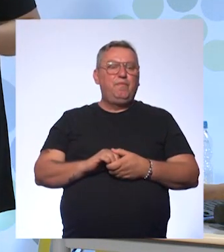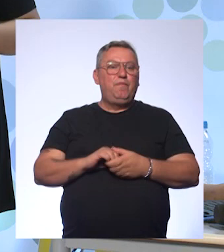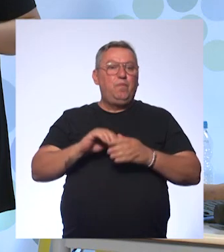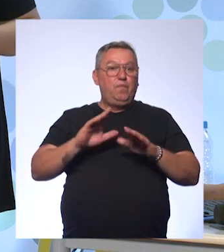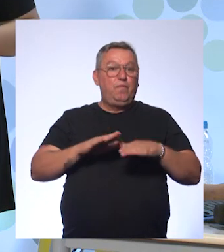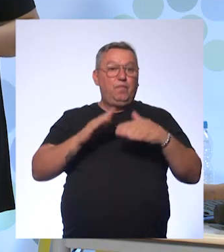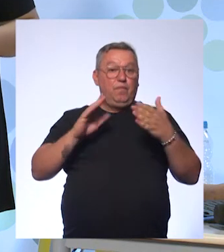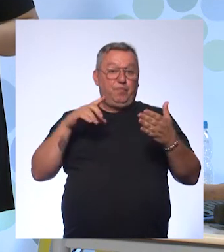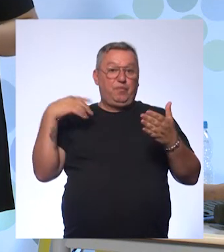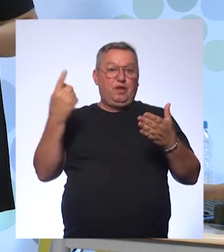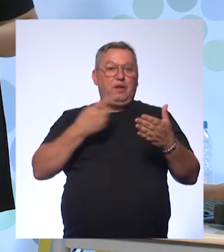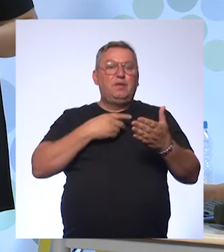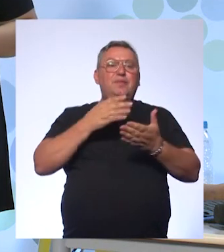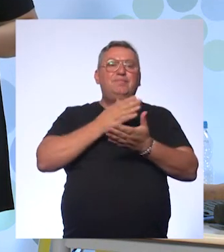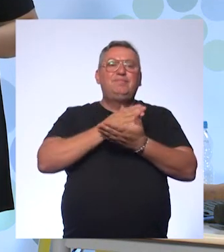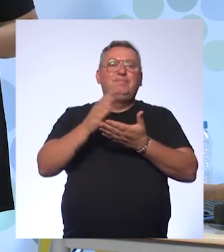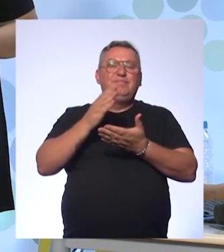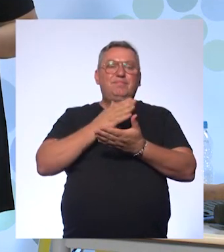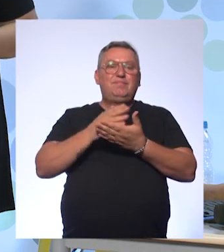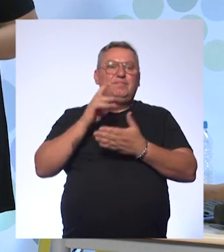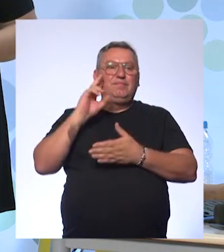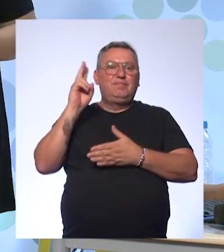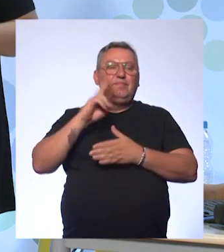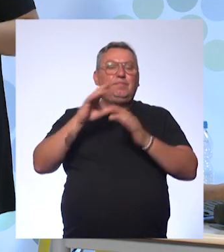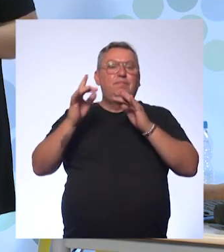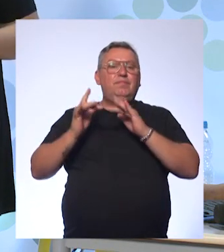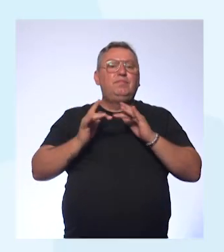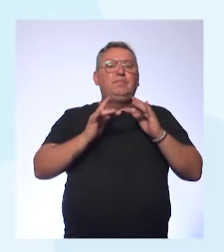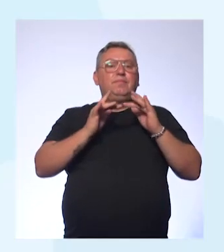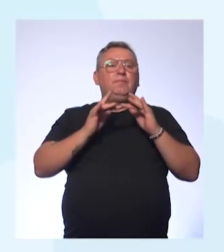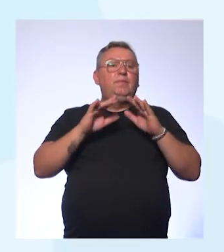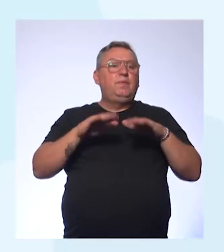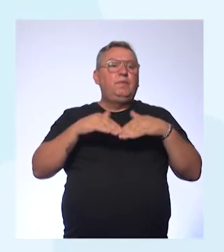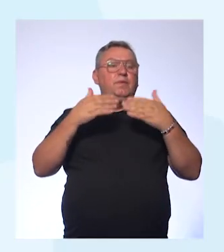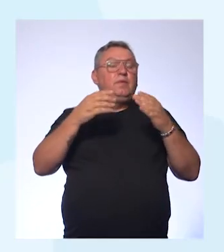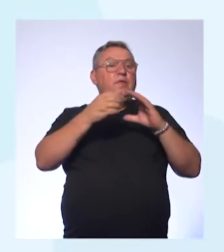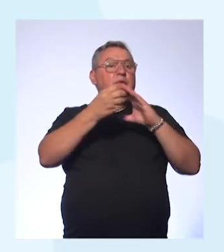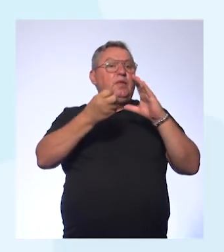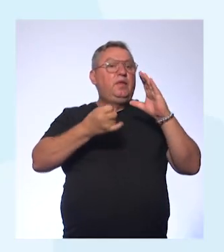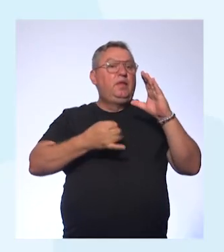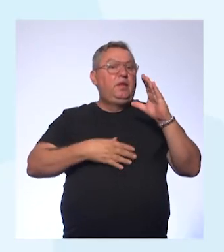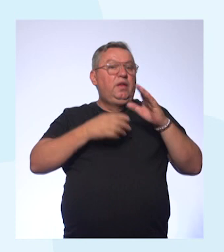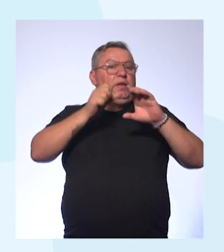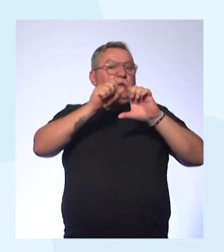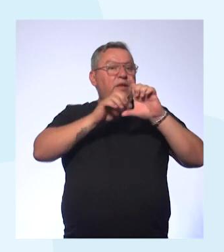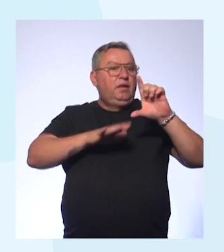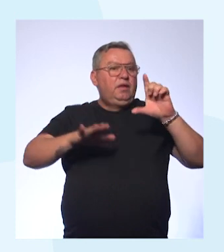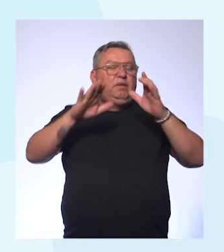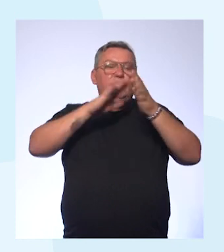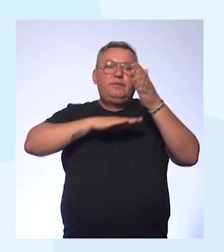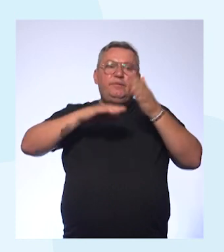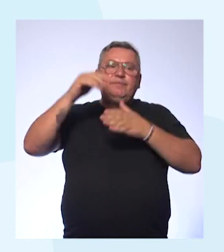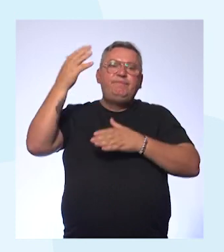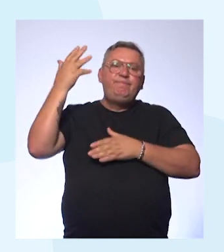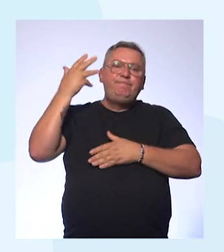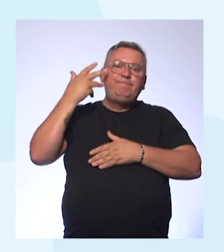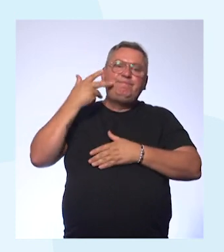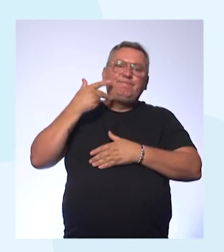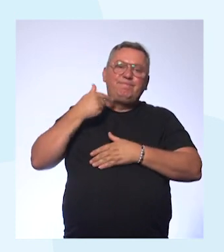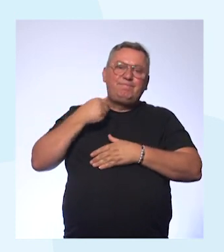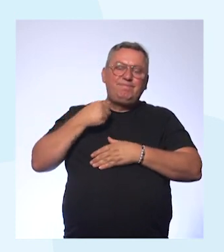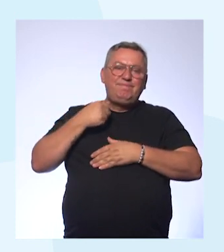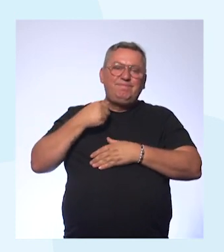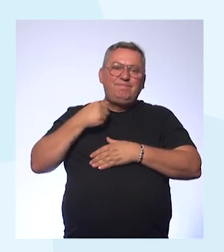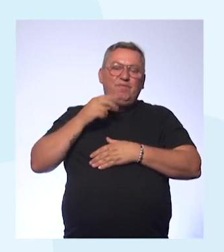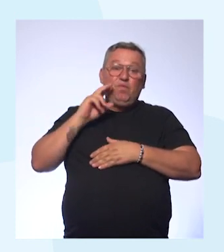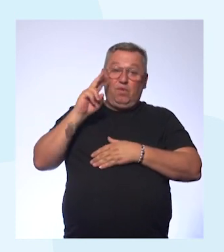Então, para a gente começar, vamos aí de interação. Quais são as características compartilhadas por todos os animais?